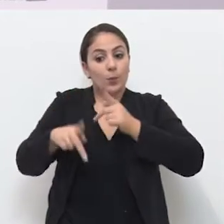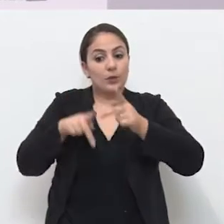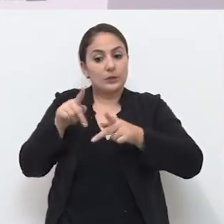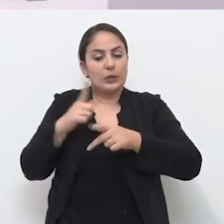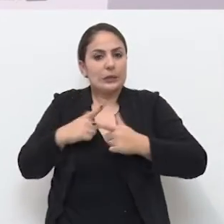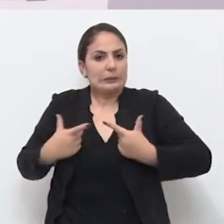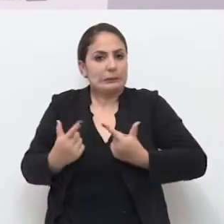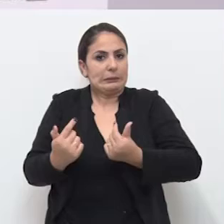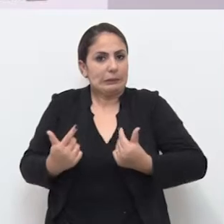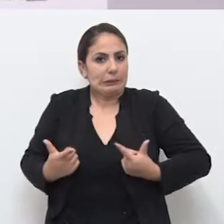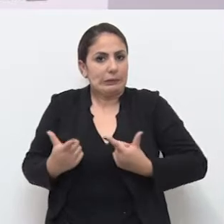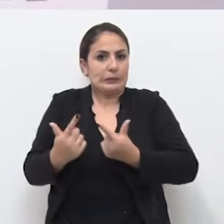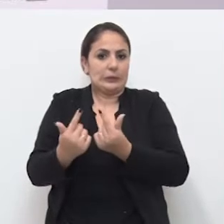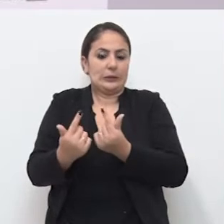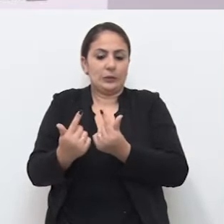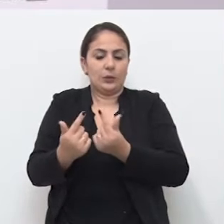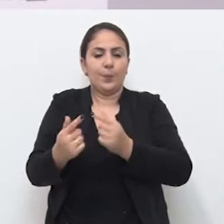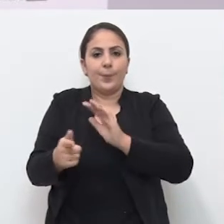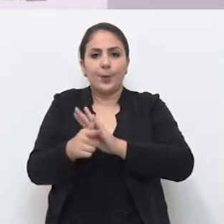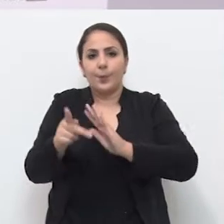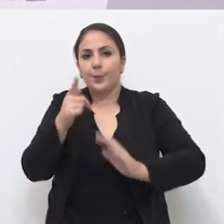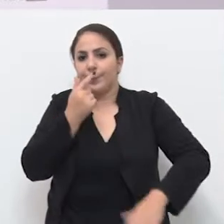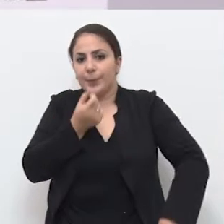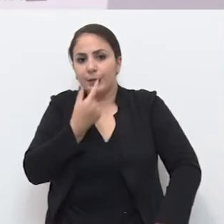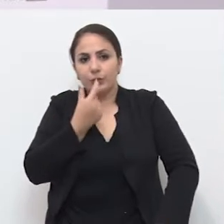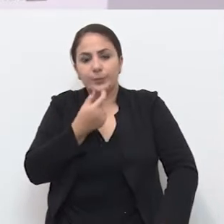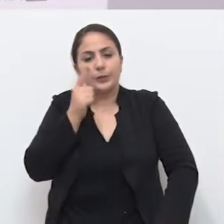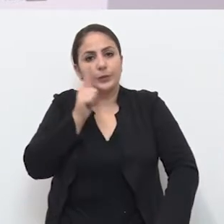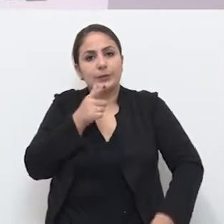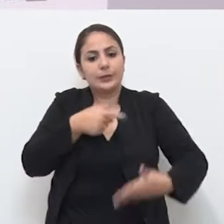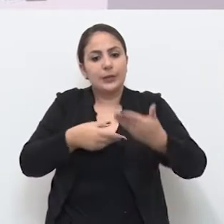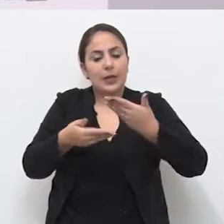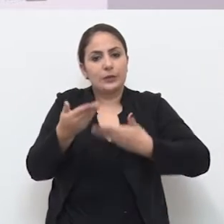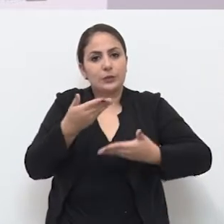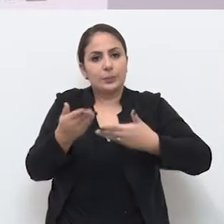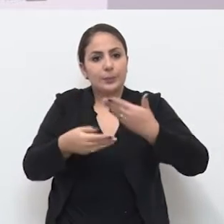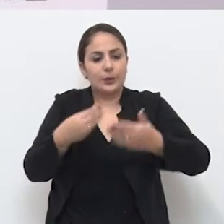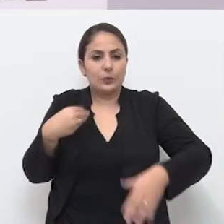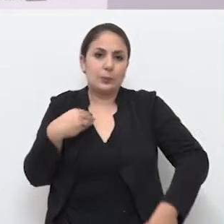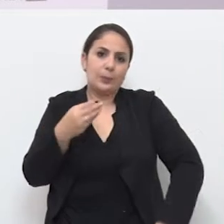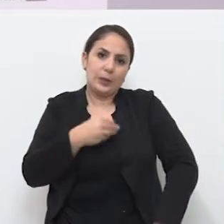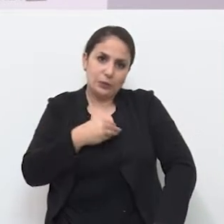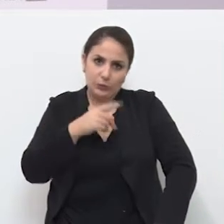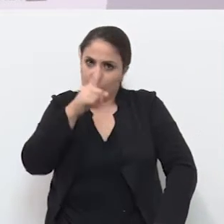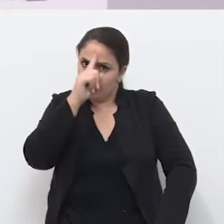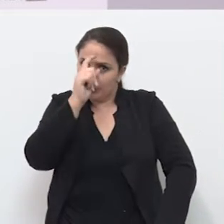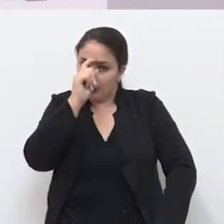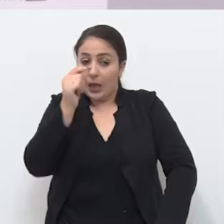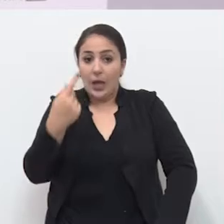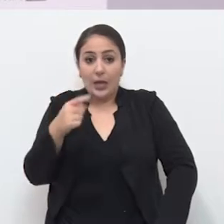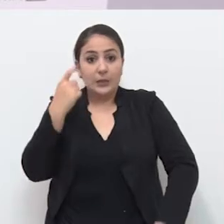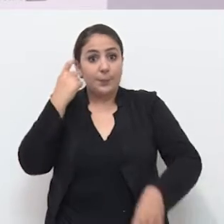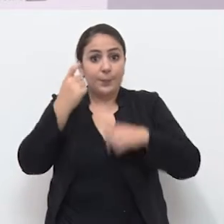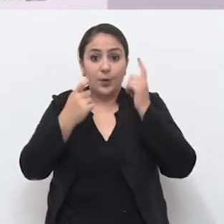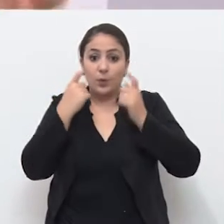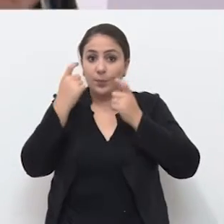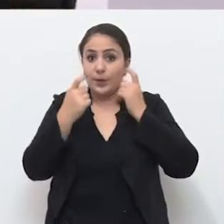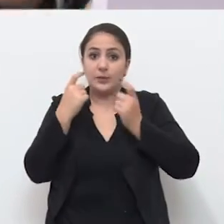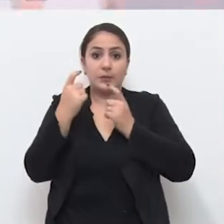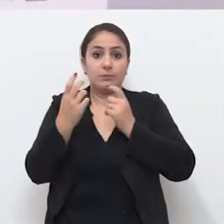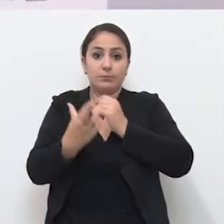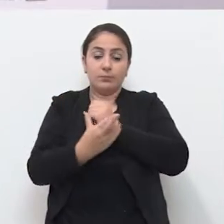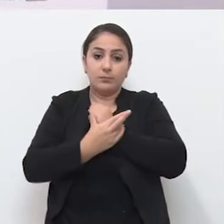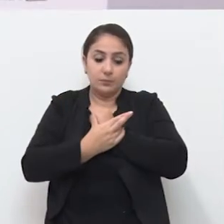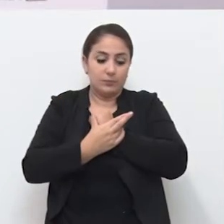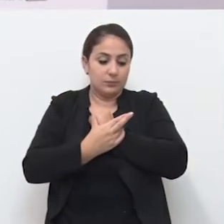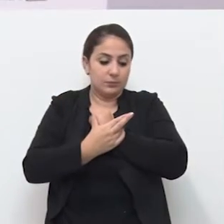um gasto extremamente excessivo com medicamentos e com atendimento médico hospitalar. Essa preocupação é uma preocupação